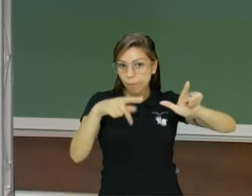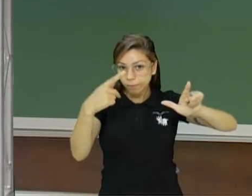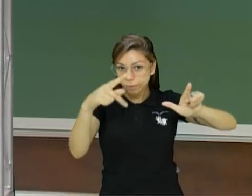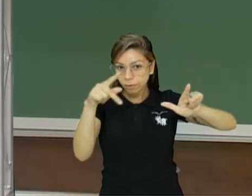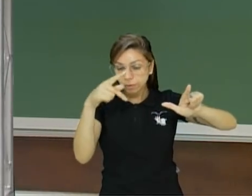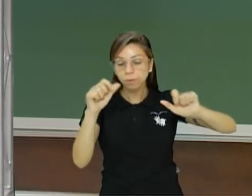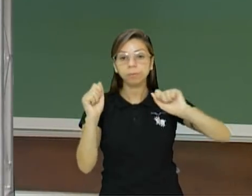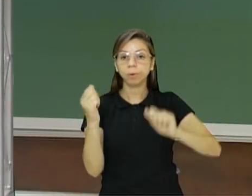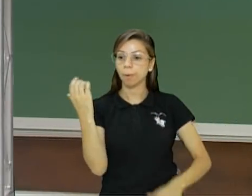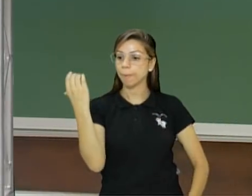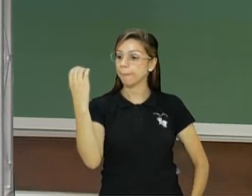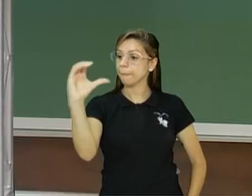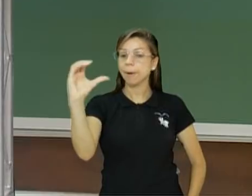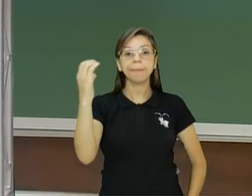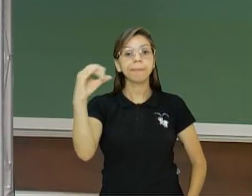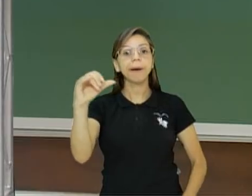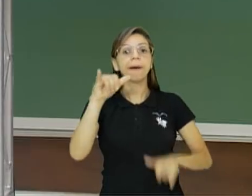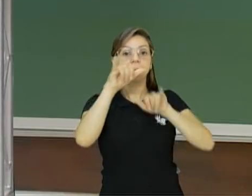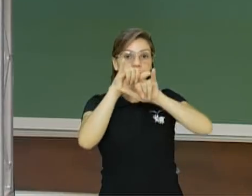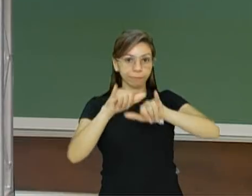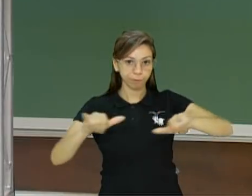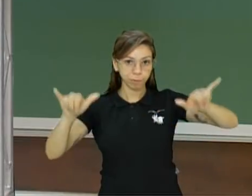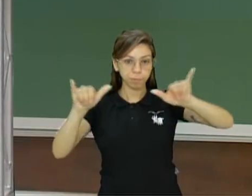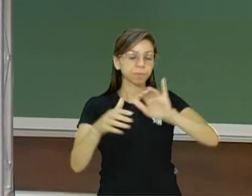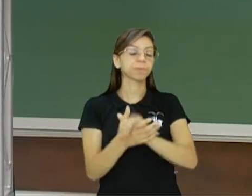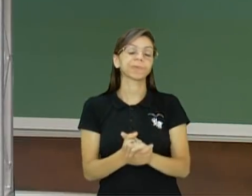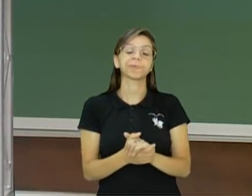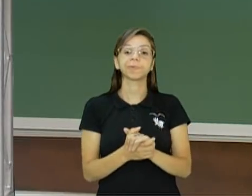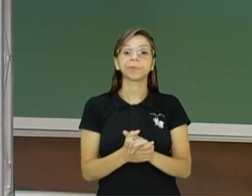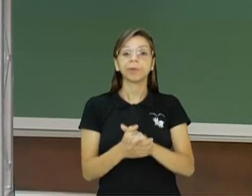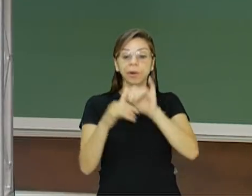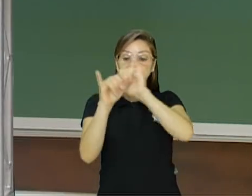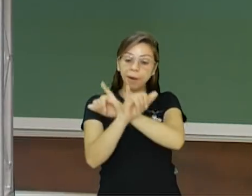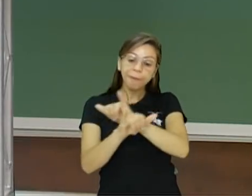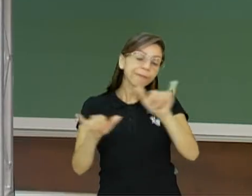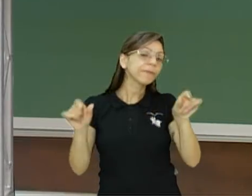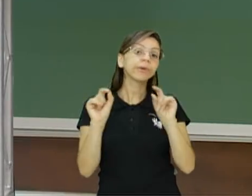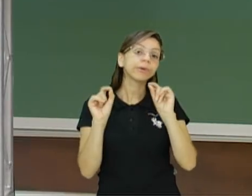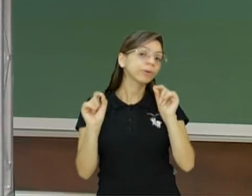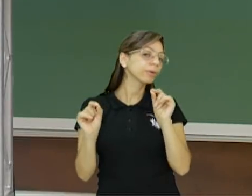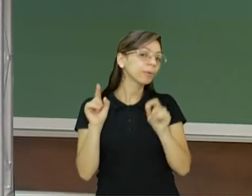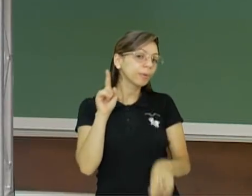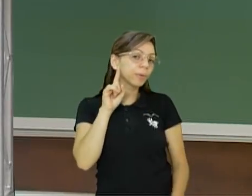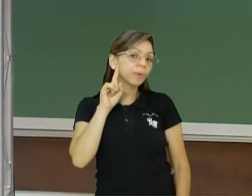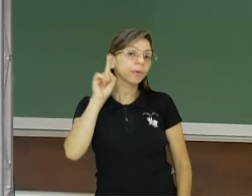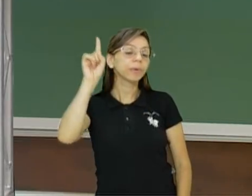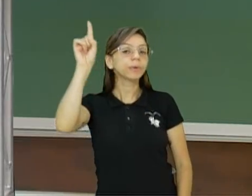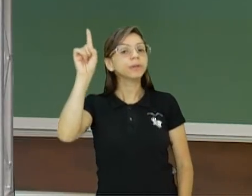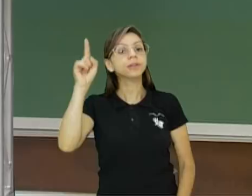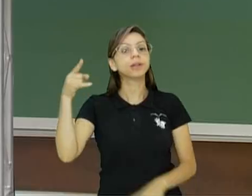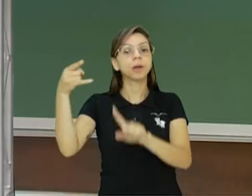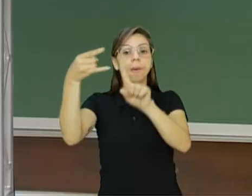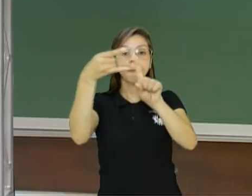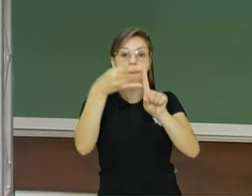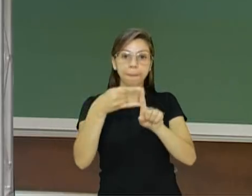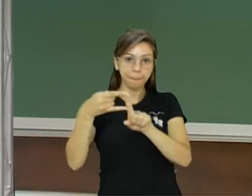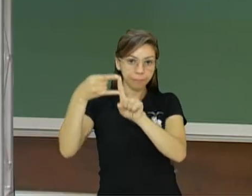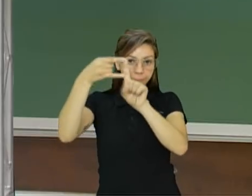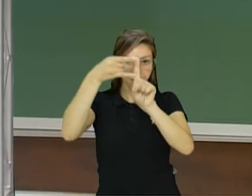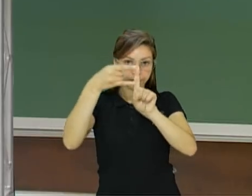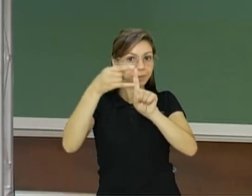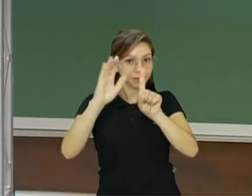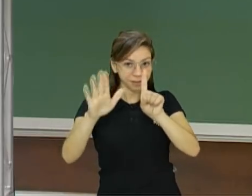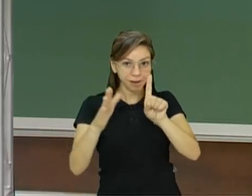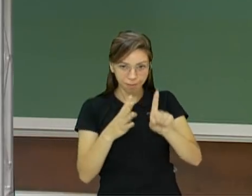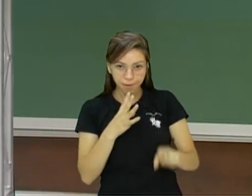ele posta recadinho lá. Esses recadinhos, eles vão estar avisando quando será o Meet. Já viram o